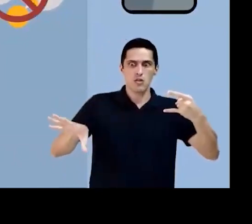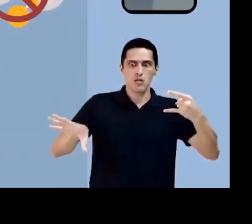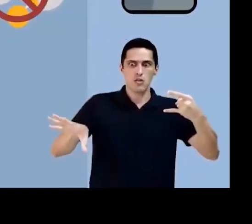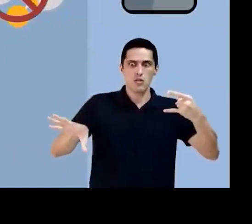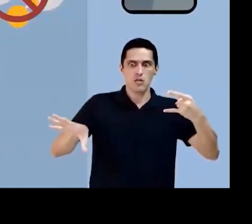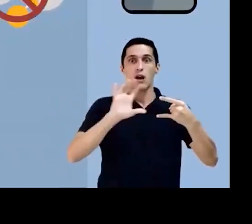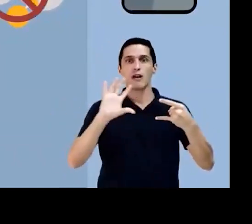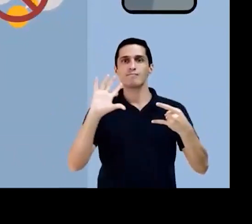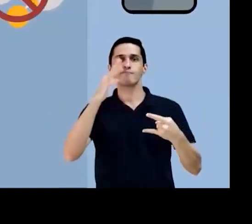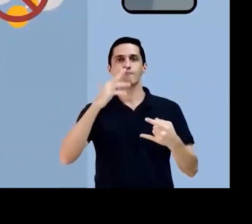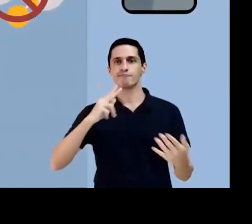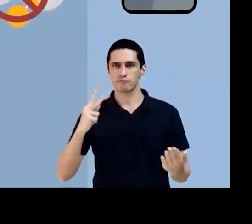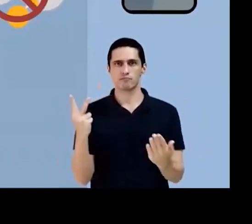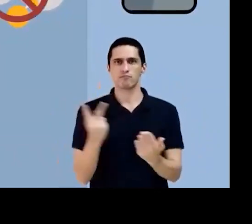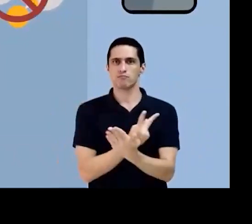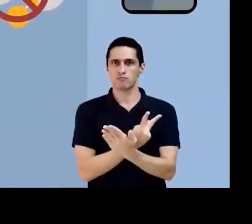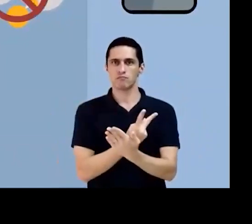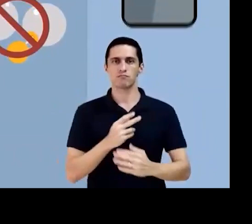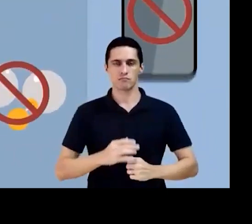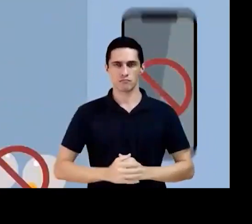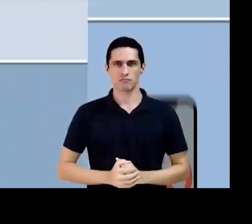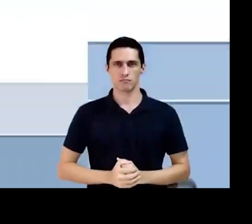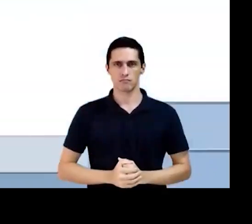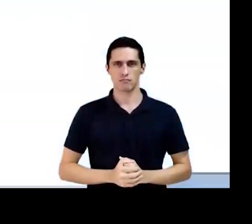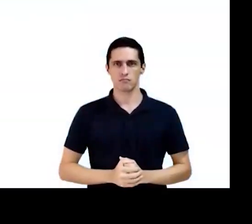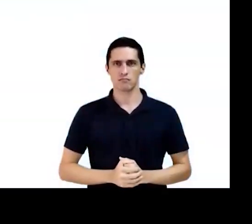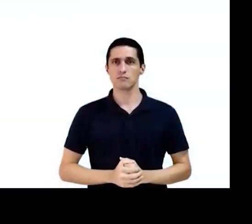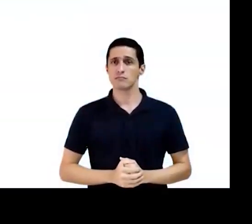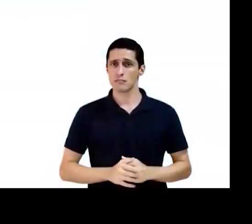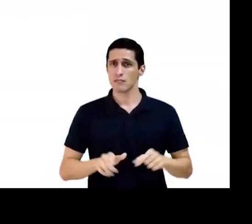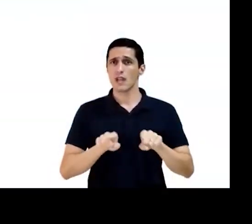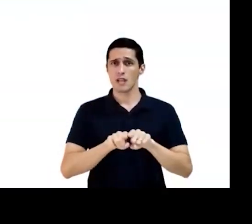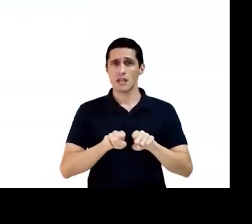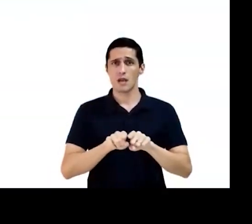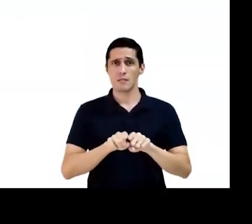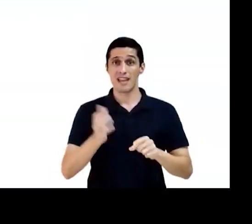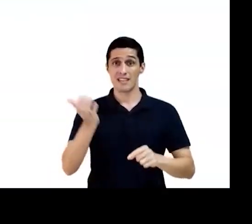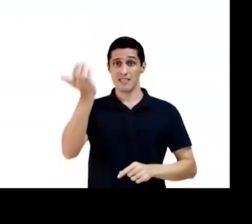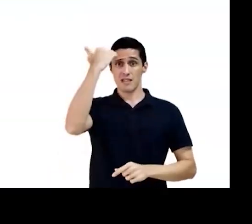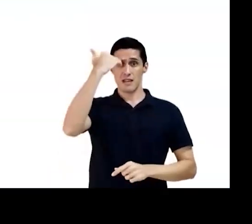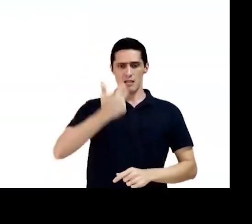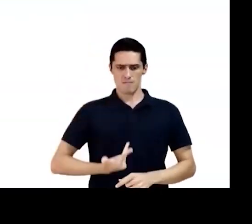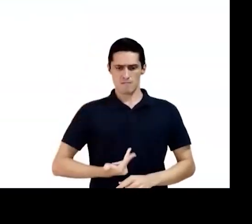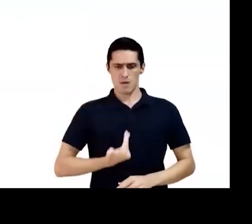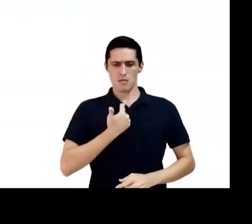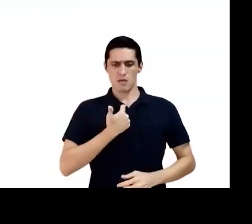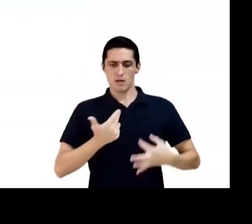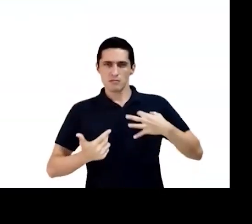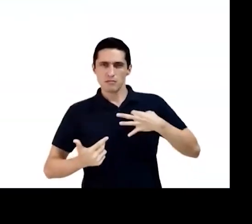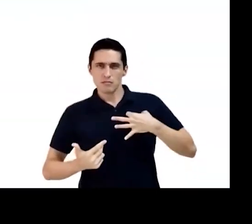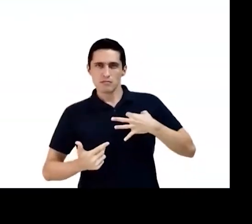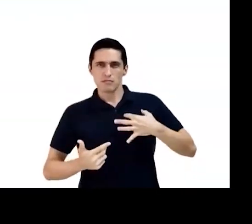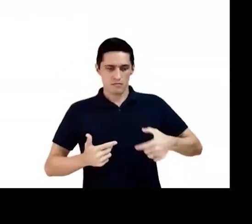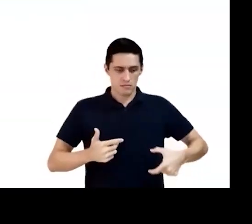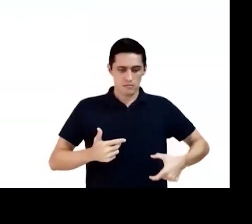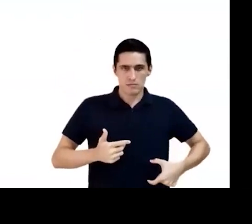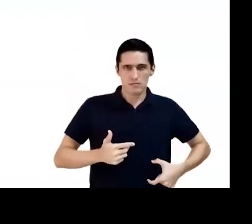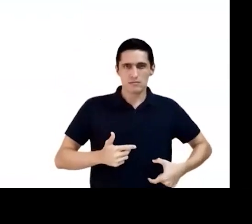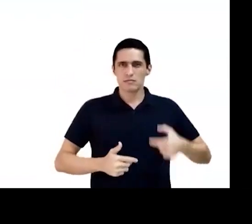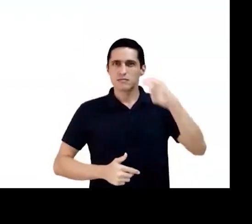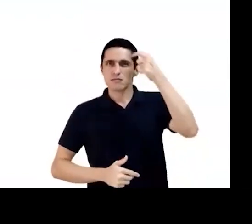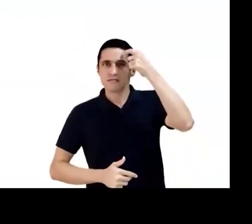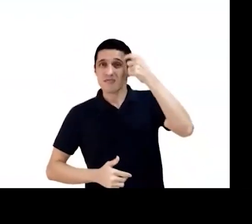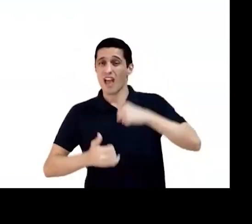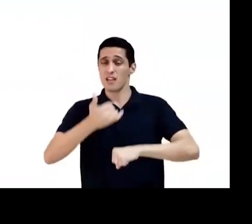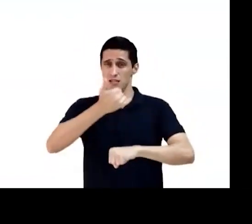atraído pelo ímã e, assim, provocar acidentes. O mesmo vale para dispositivos implantados, como marca-passos, dispositivos